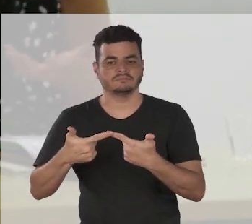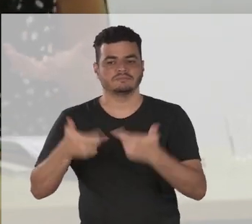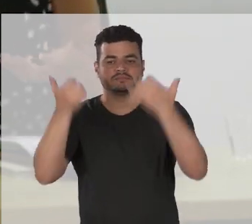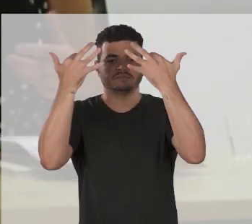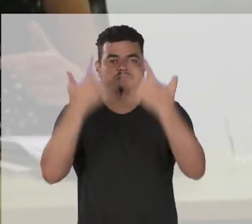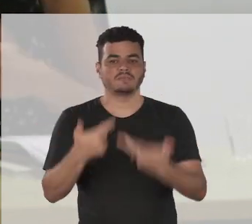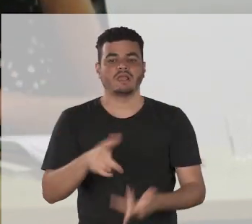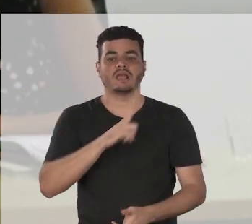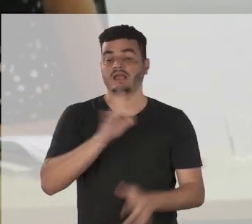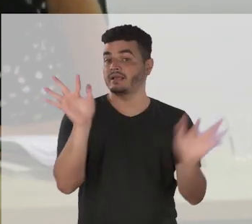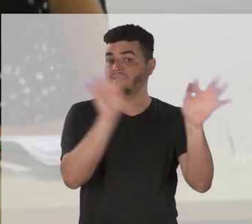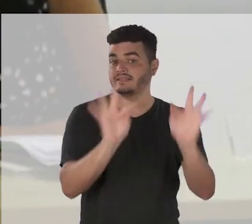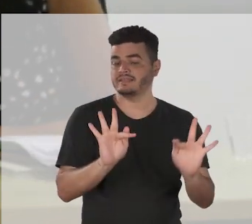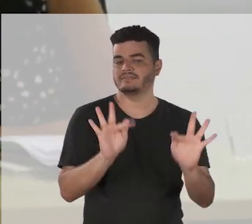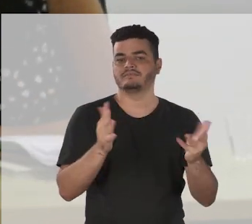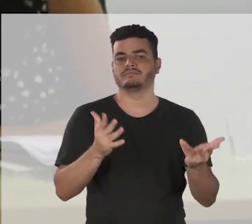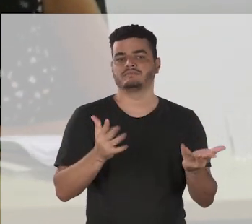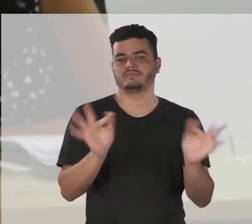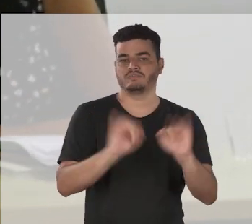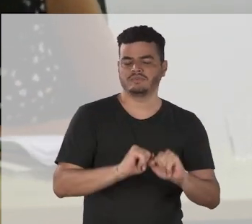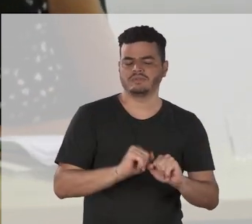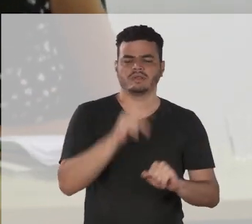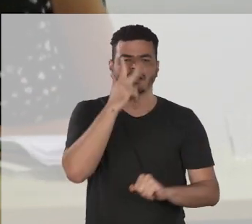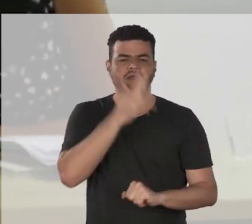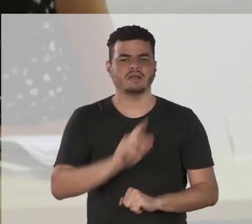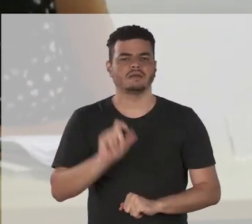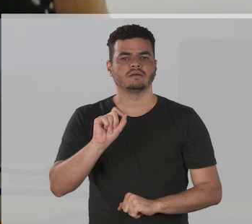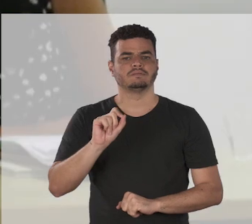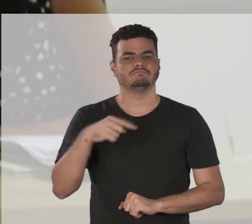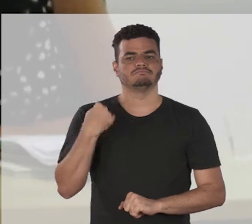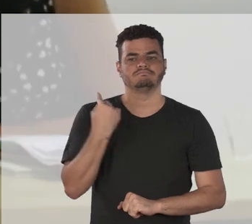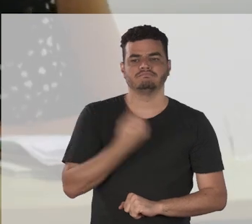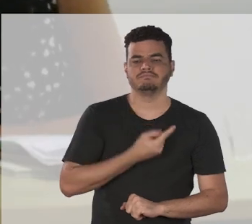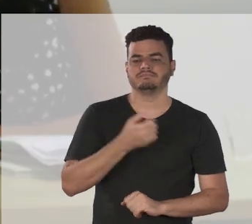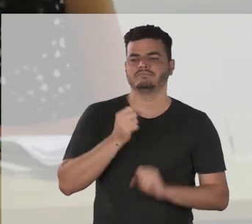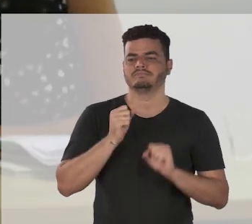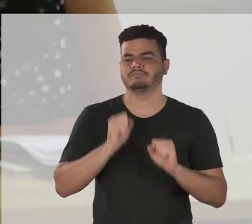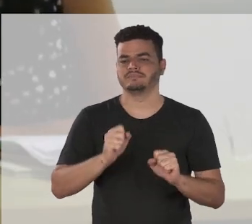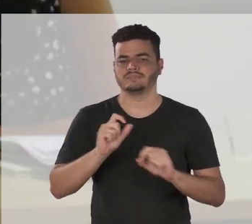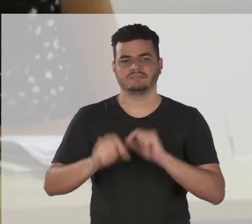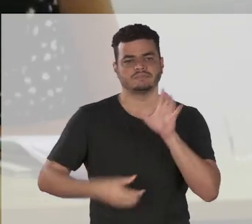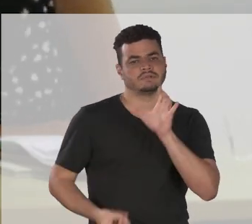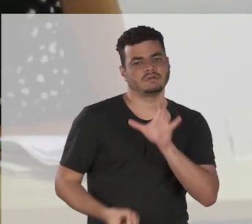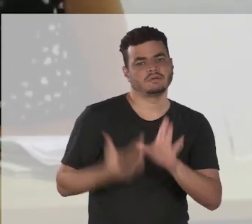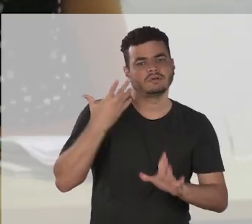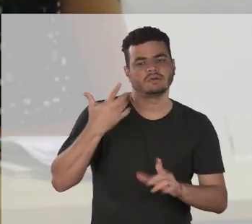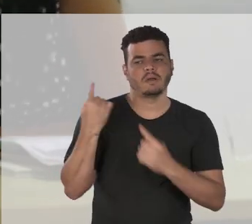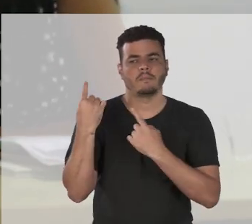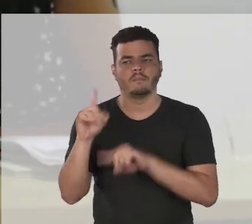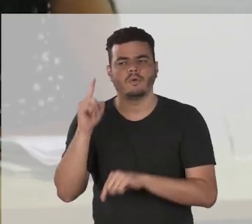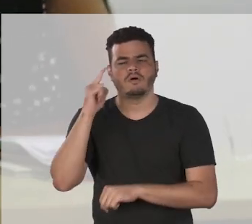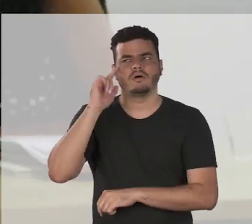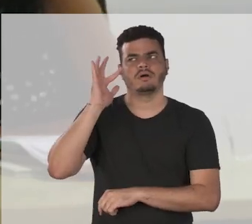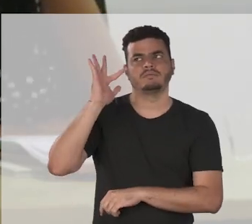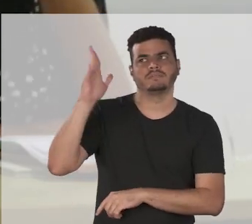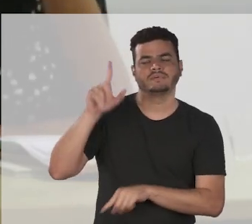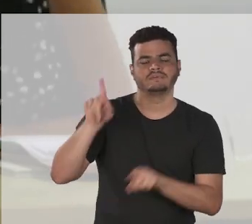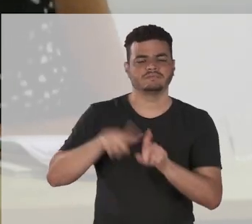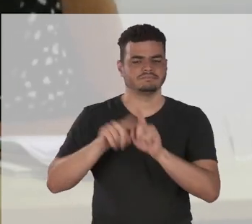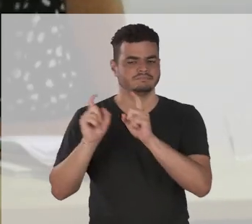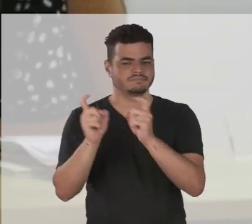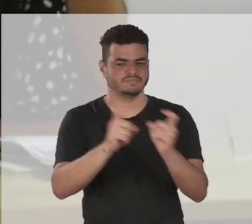mas tem que seguir narrando, né? Ou seja, bom, isso para mim também parece que gera uma conversação, pode gerar